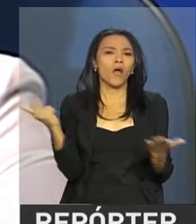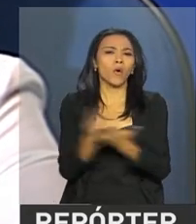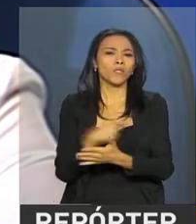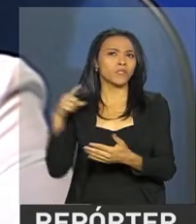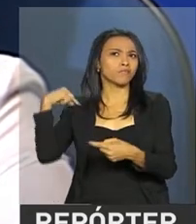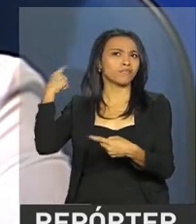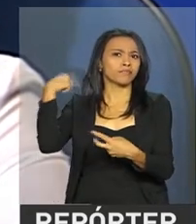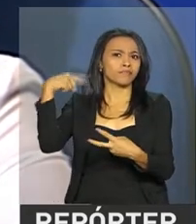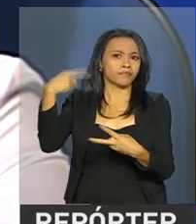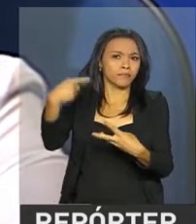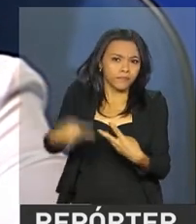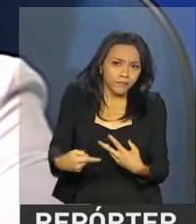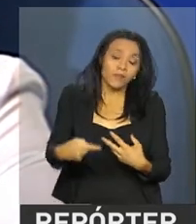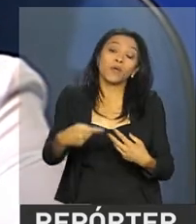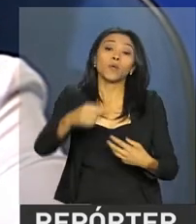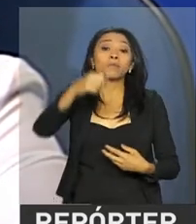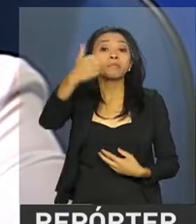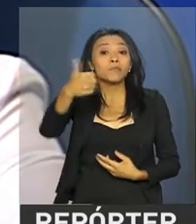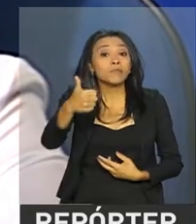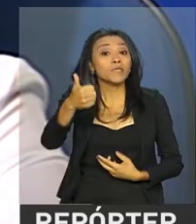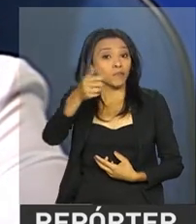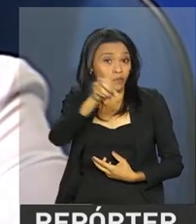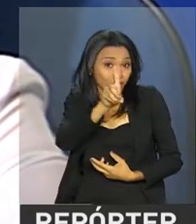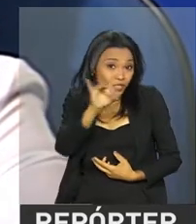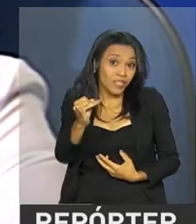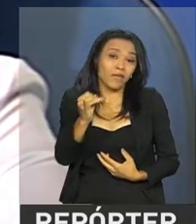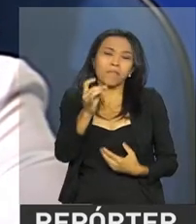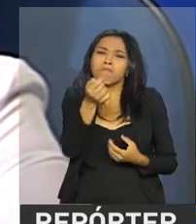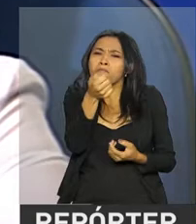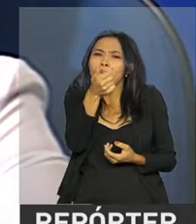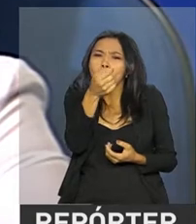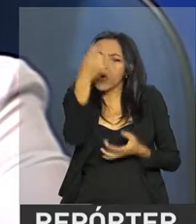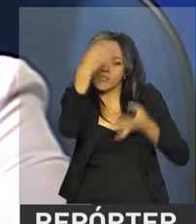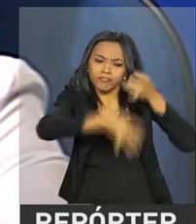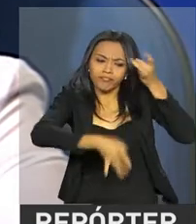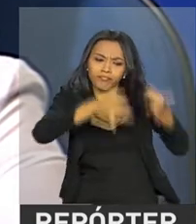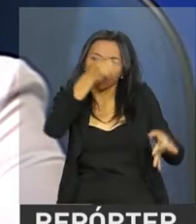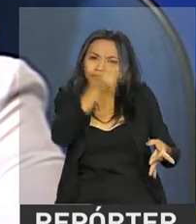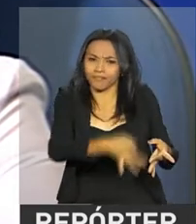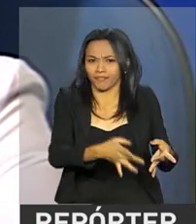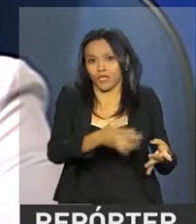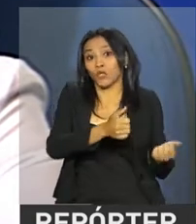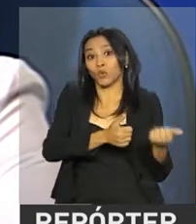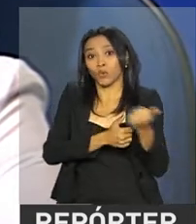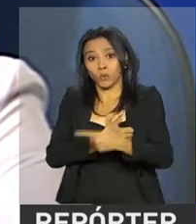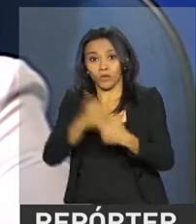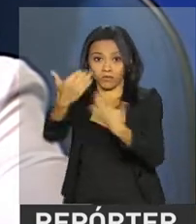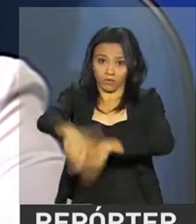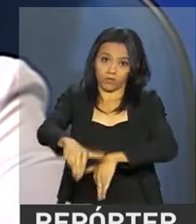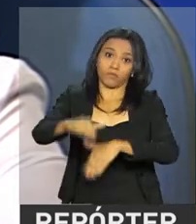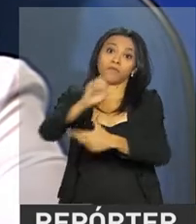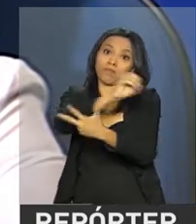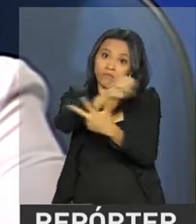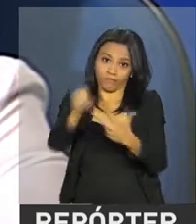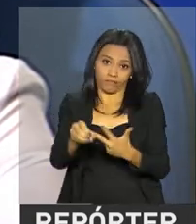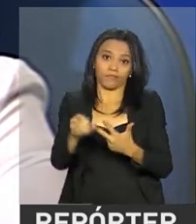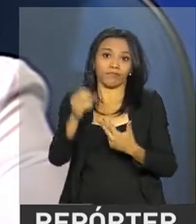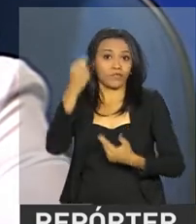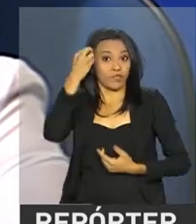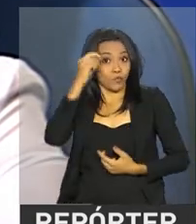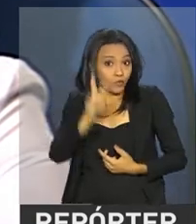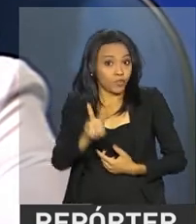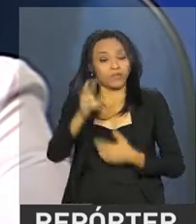primeiro dia tem menos abstenção do que o segundo dia. Então, é um dado também, eu digo,